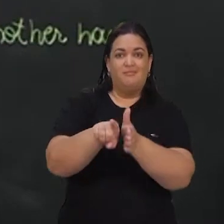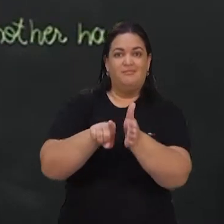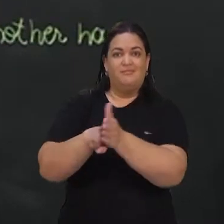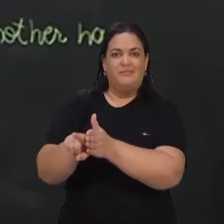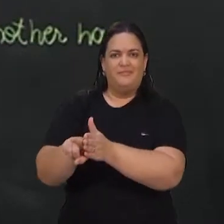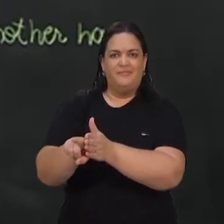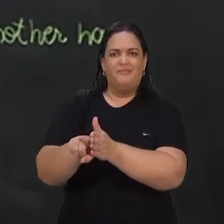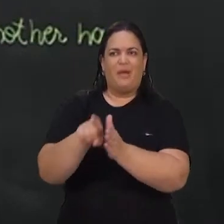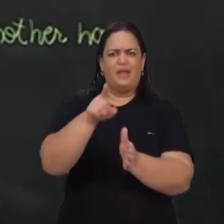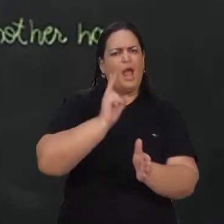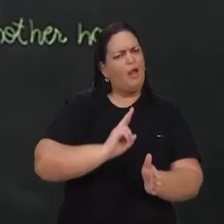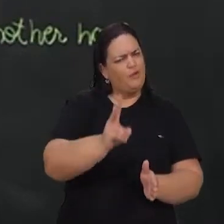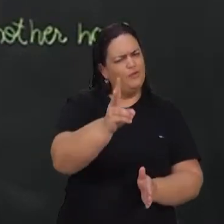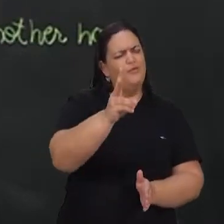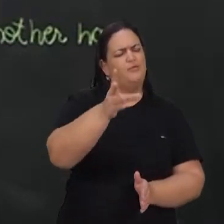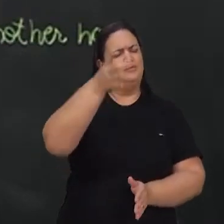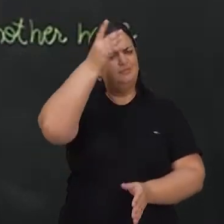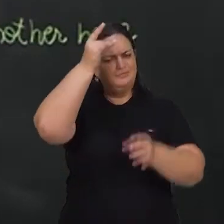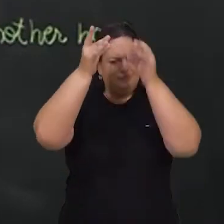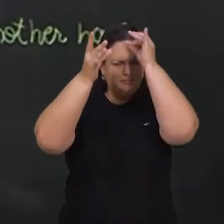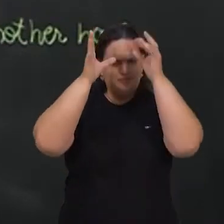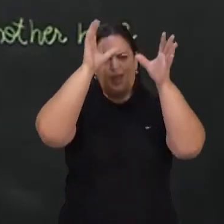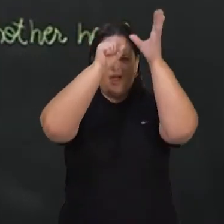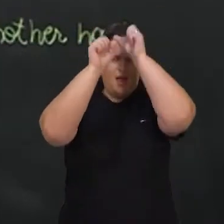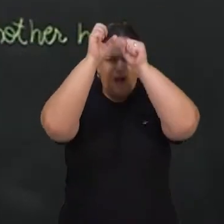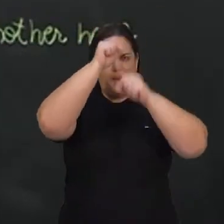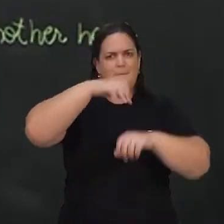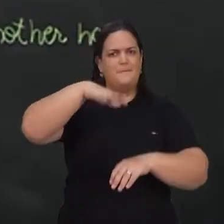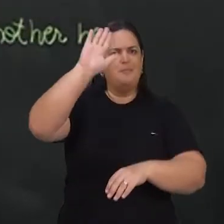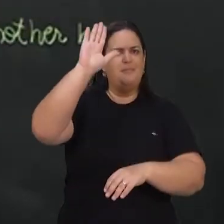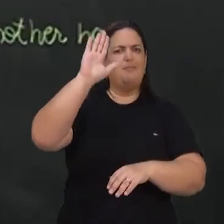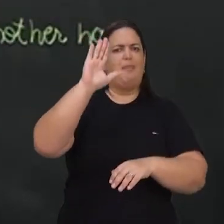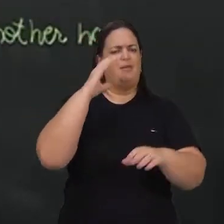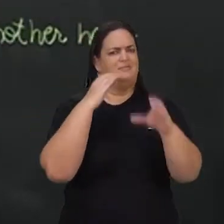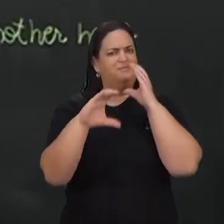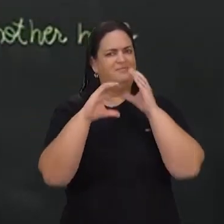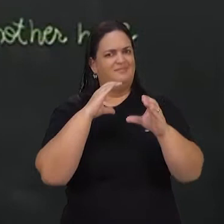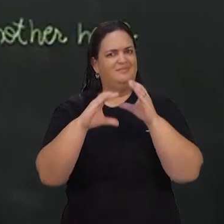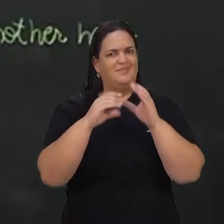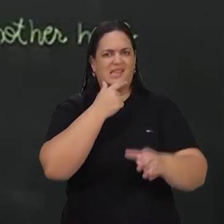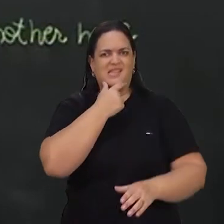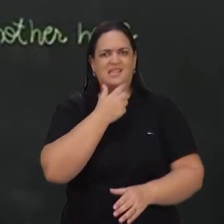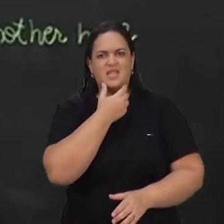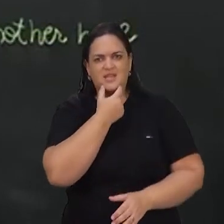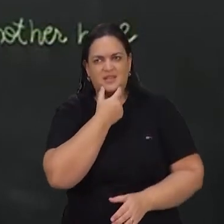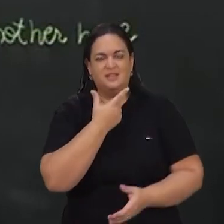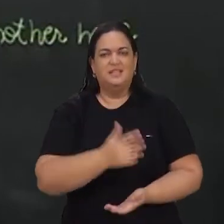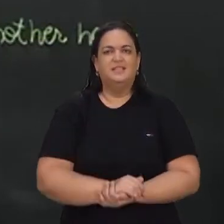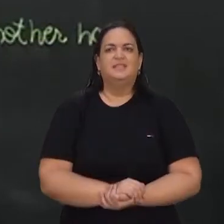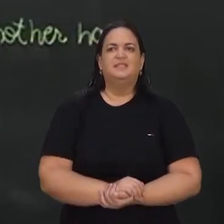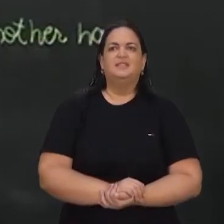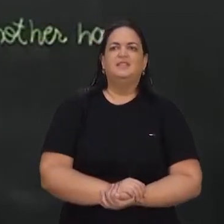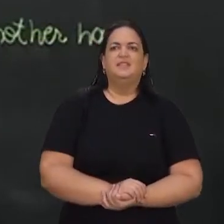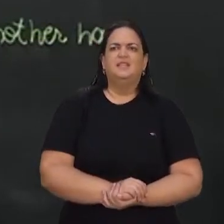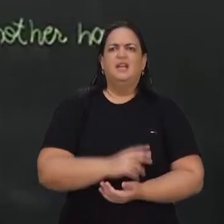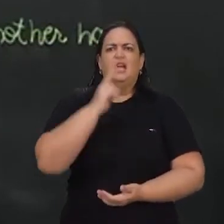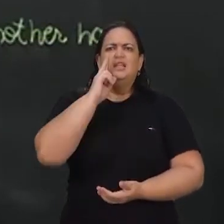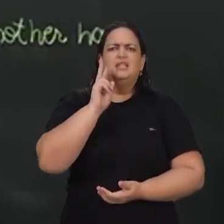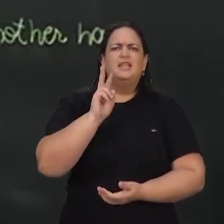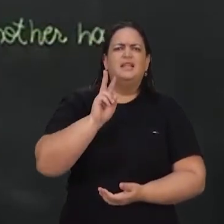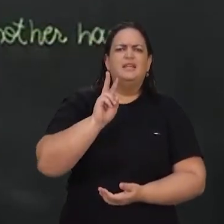continuar, então, trabalhando e expandindo a nossa capacidade de comunicação. A primeira pergunta, vocês viram aqui, ó, eu